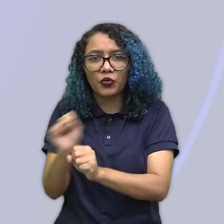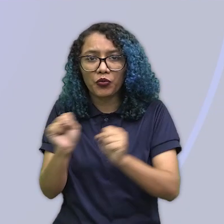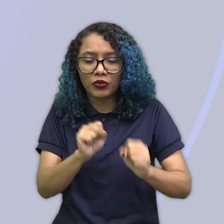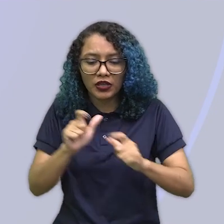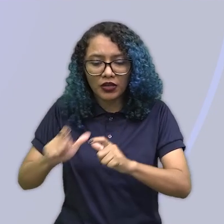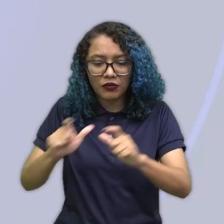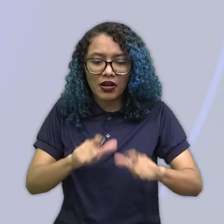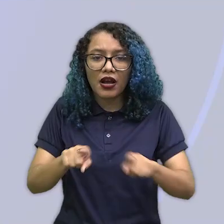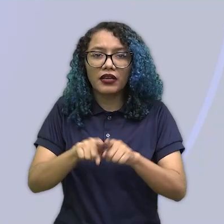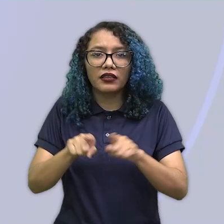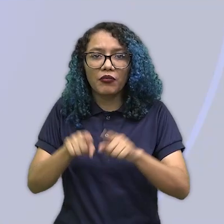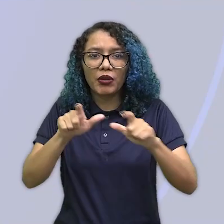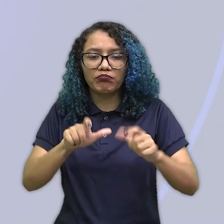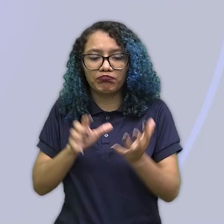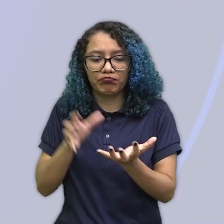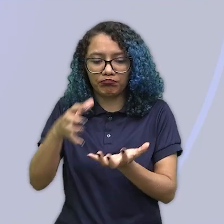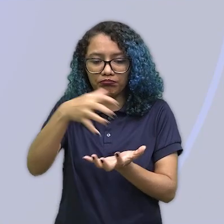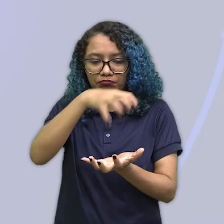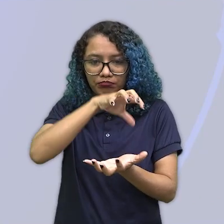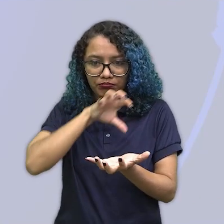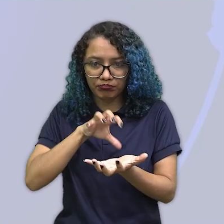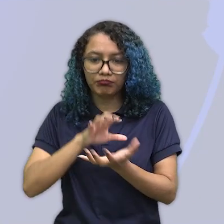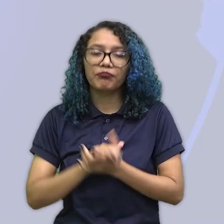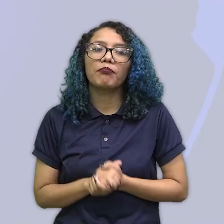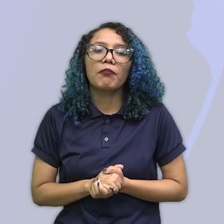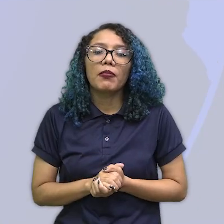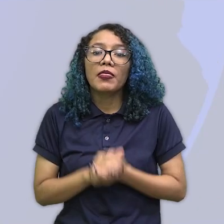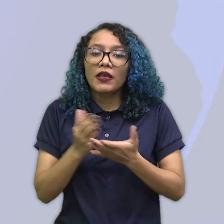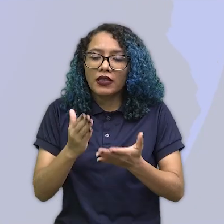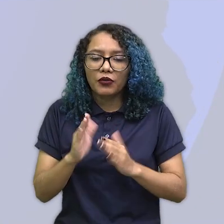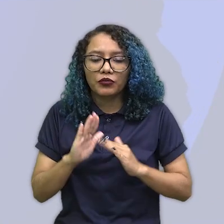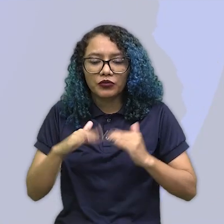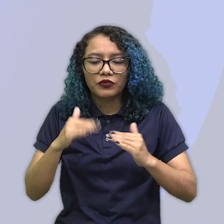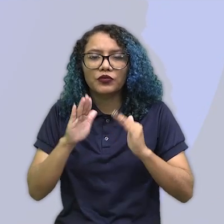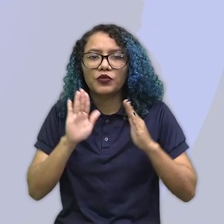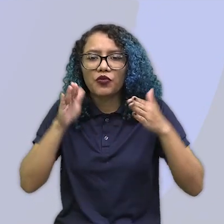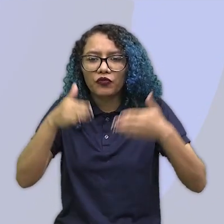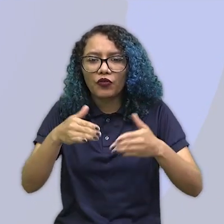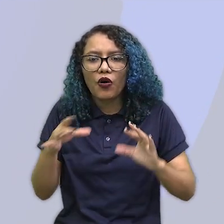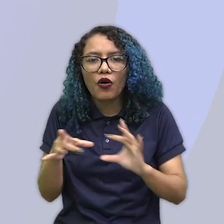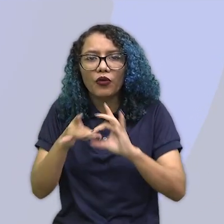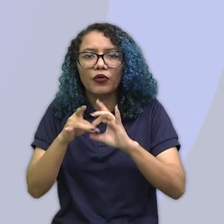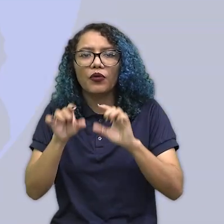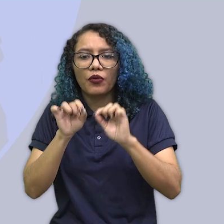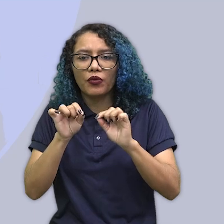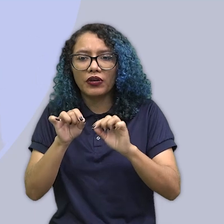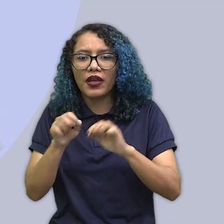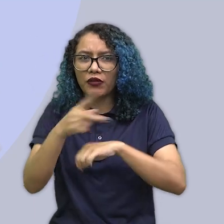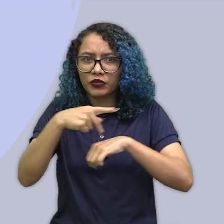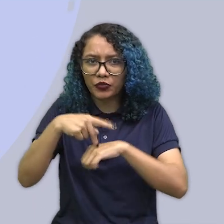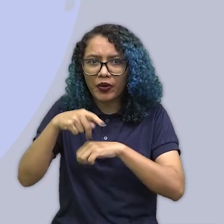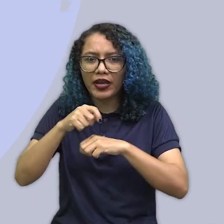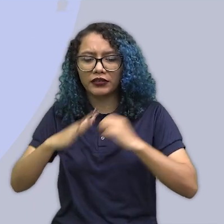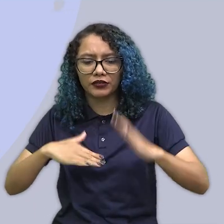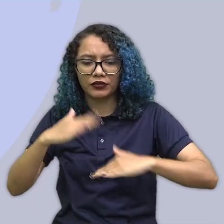um campo de estudo que analisa as relações entre poder, território e espaço geográfico. Seu desenvolvimento está